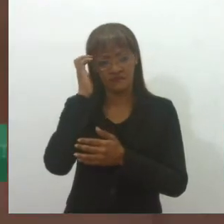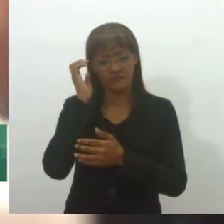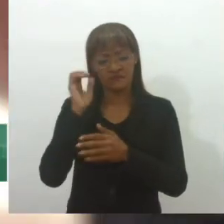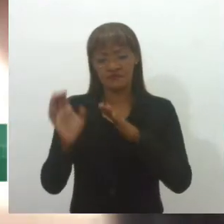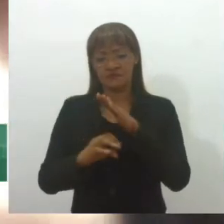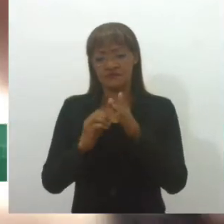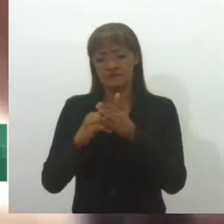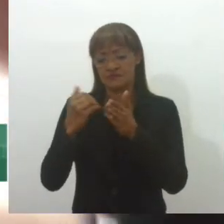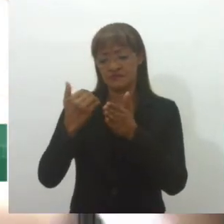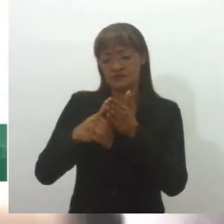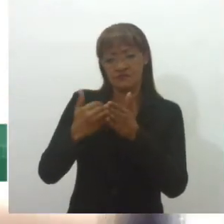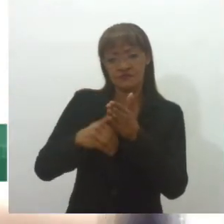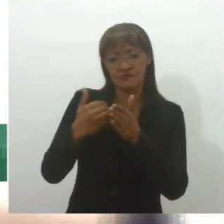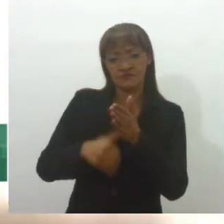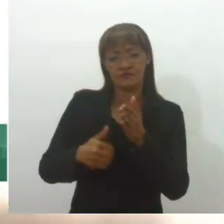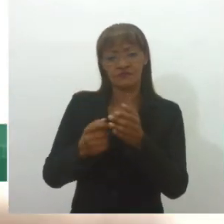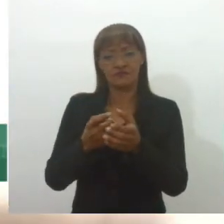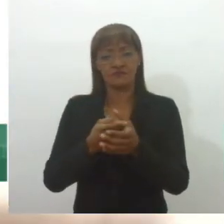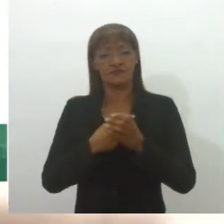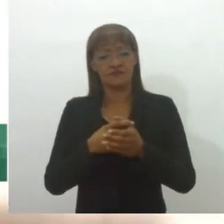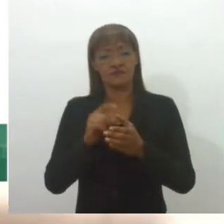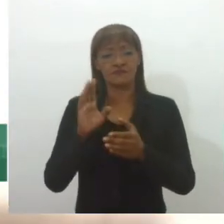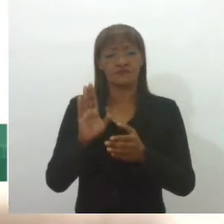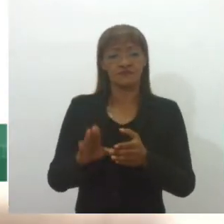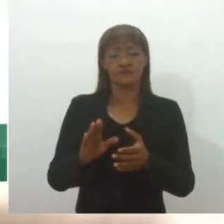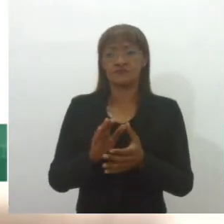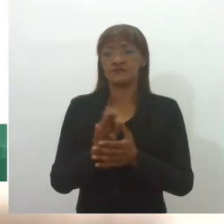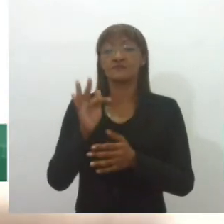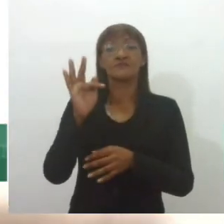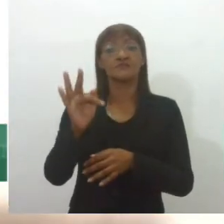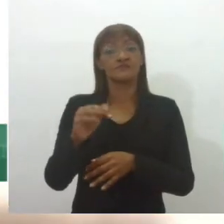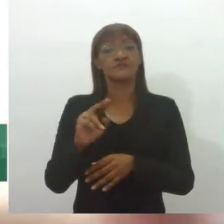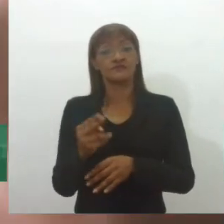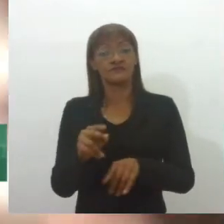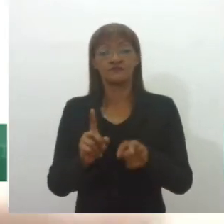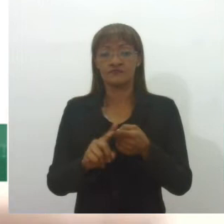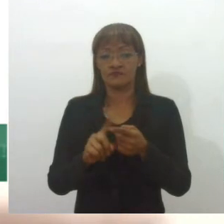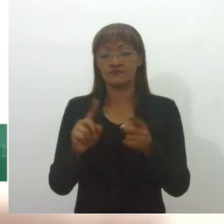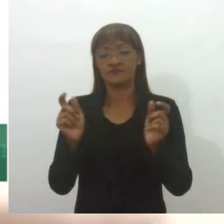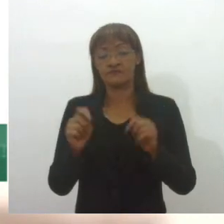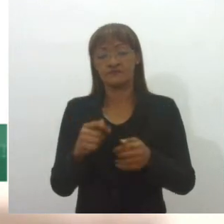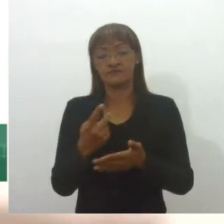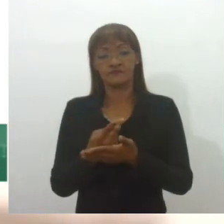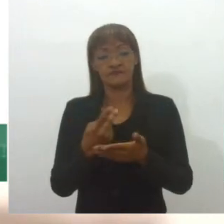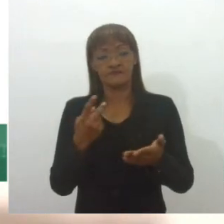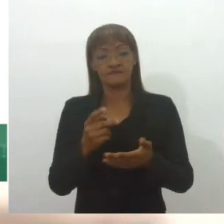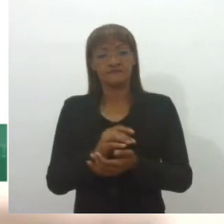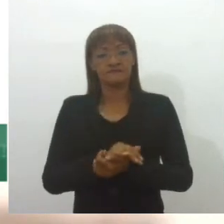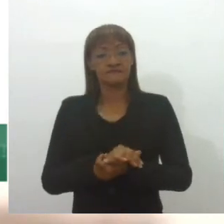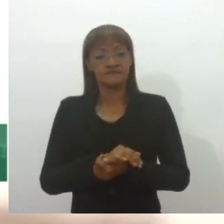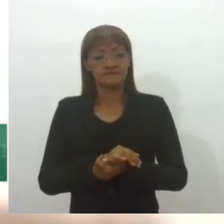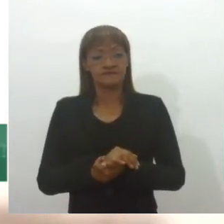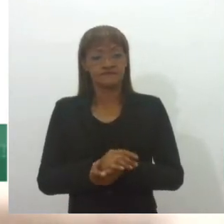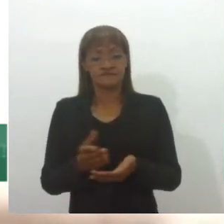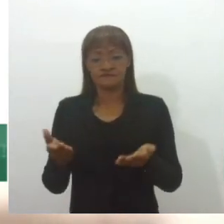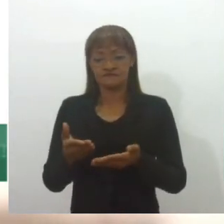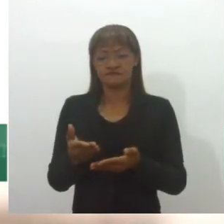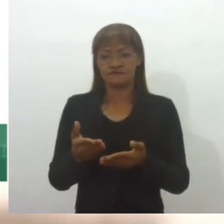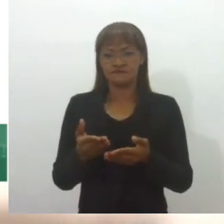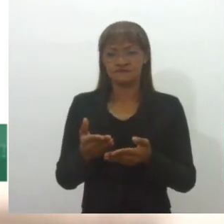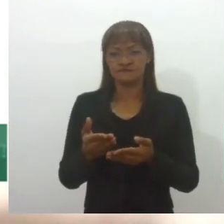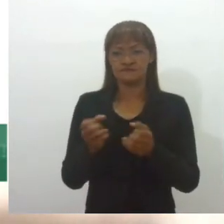dívidas ou de dívidas futuras que venham a ter, com o mesmo ente federal, no caso a União.